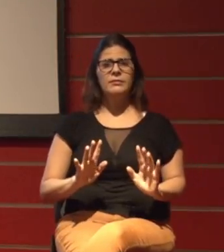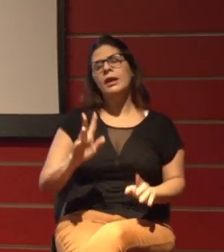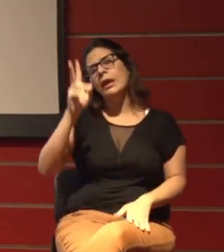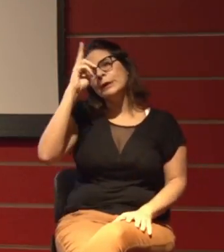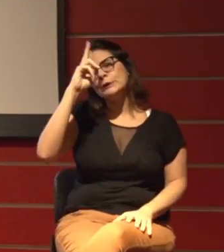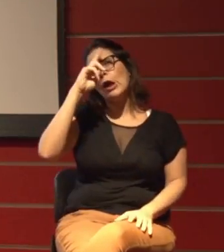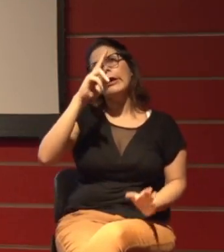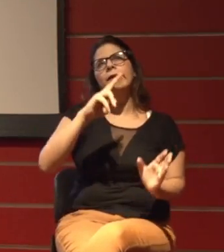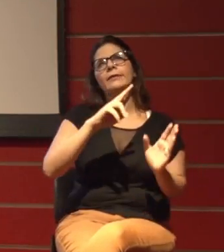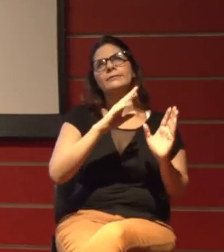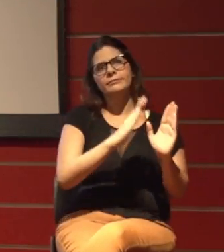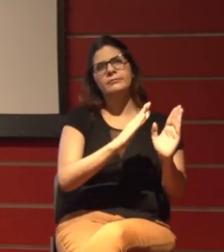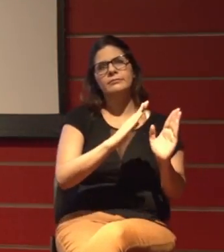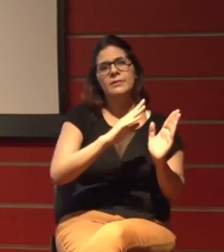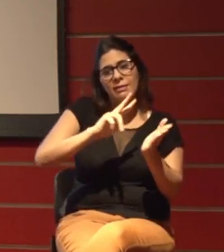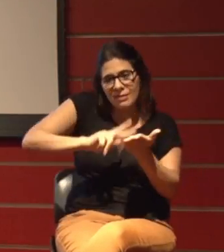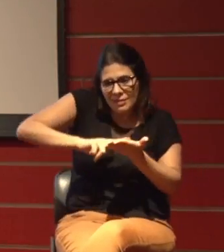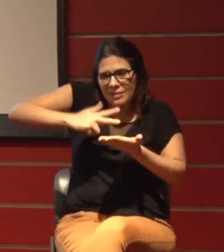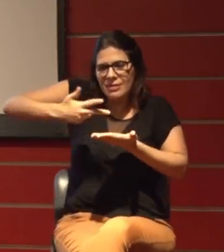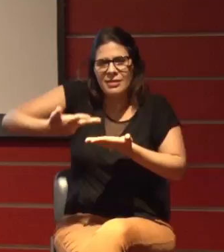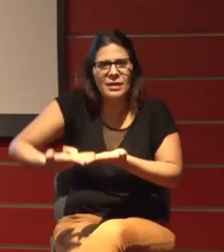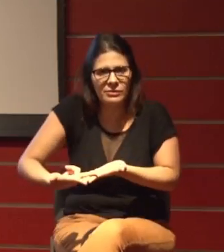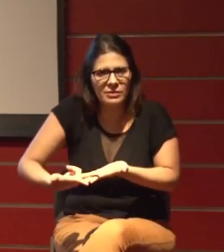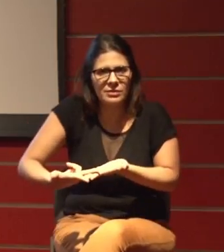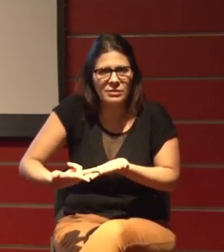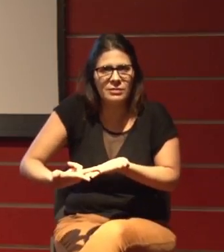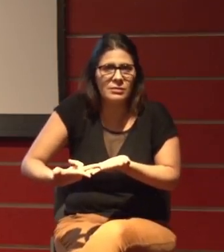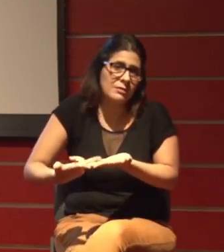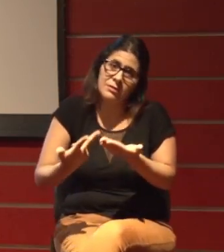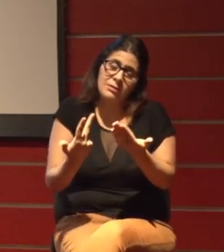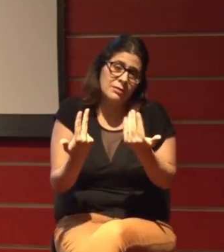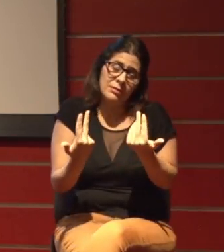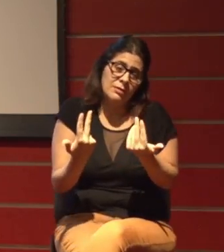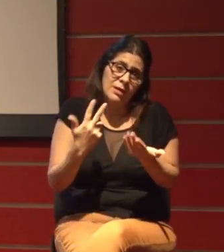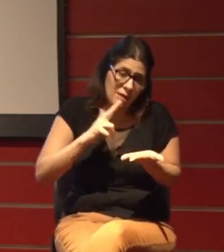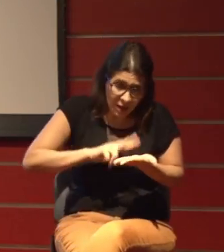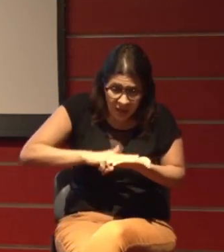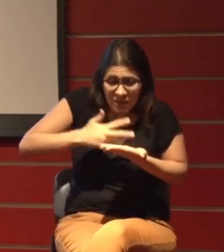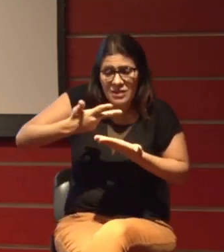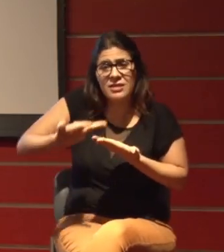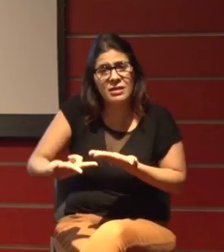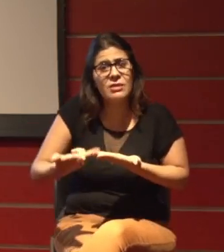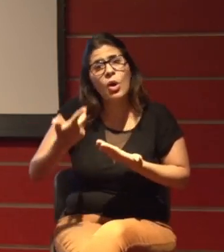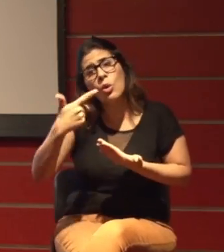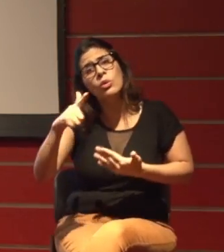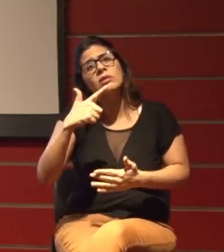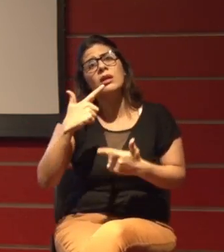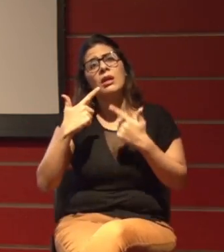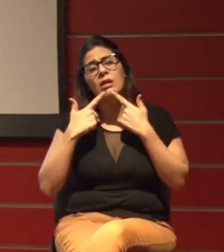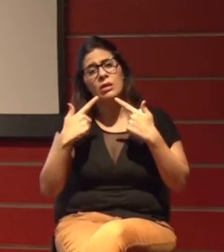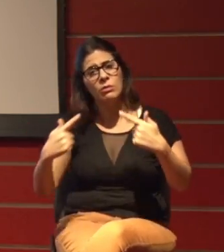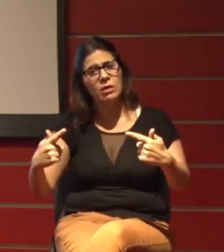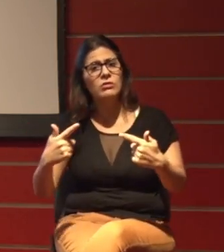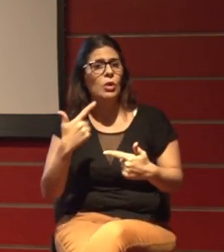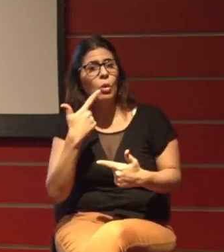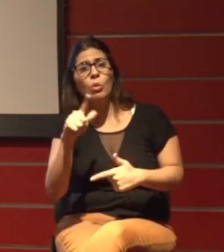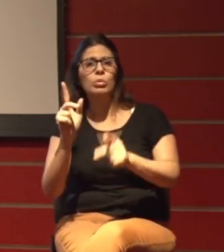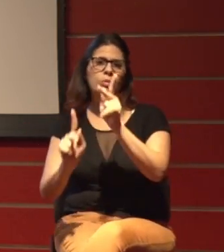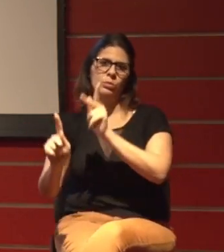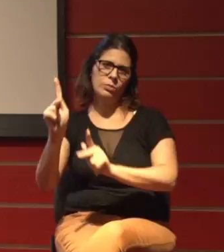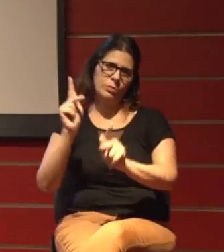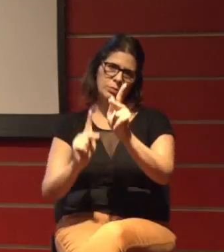história e e traduzir eu acho eu acho que é esse mesmo trabalho traduzir para uma outra linguagem para um outro público